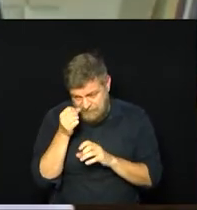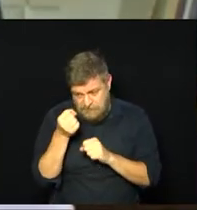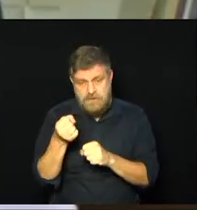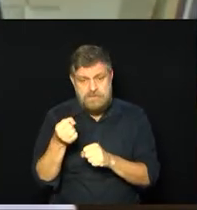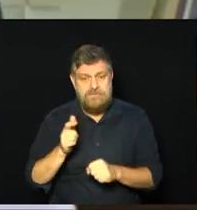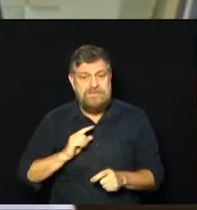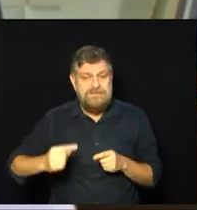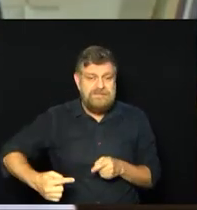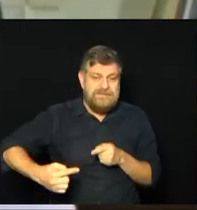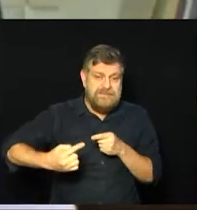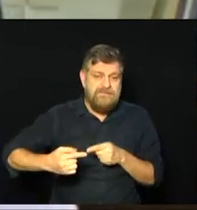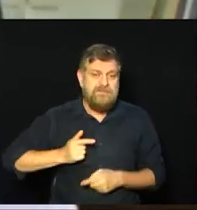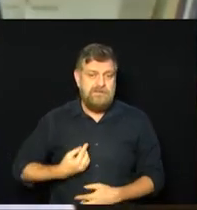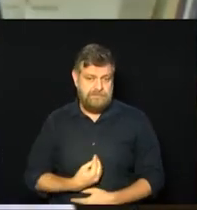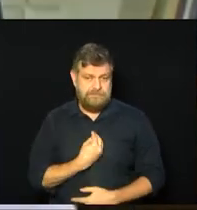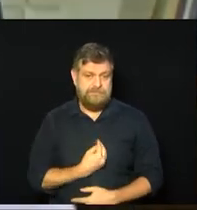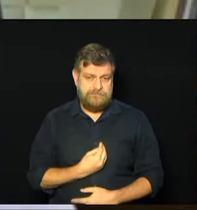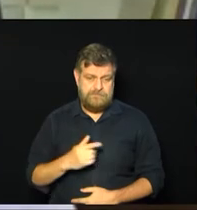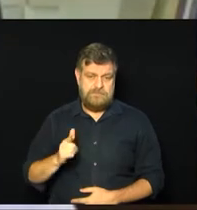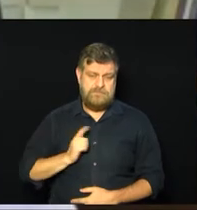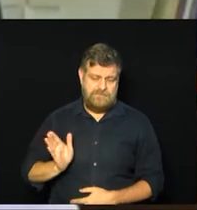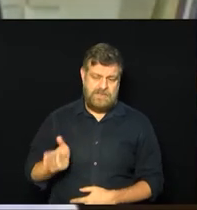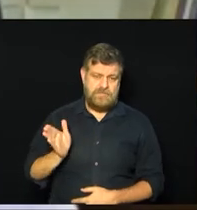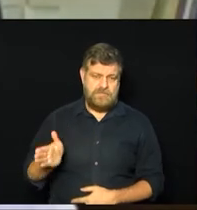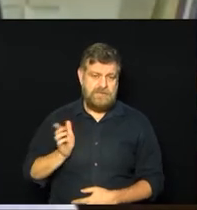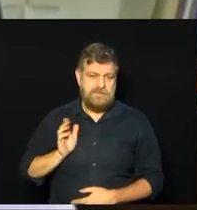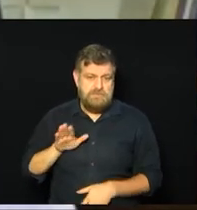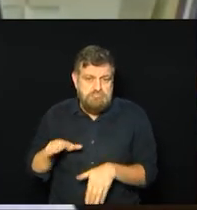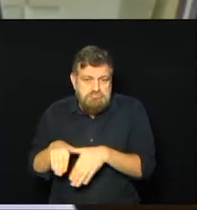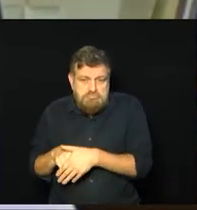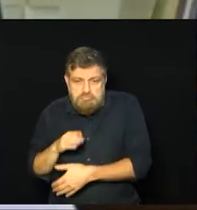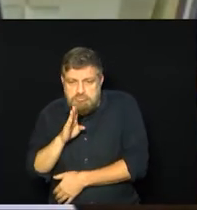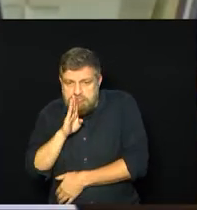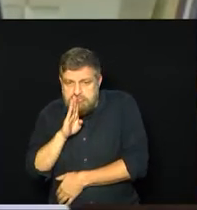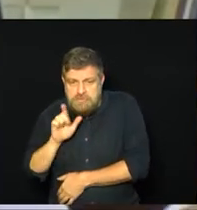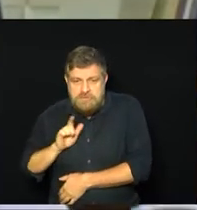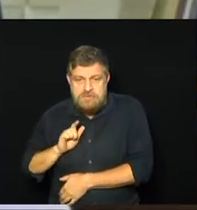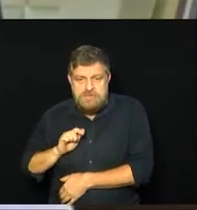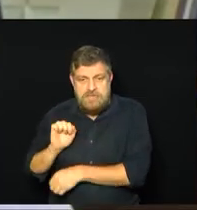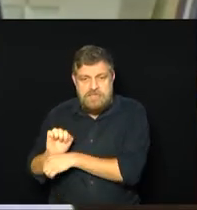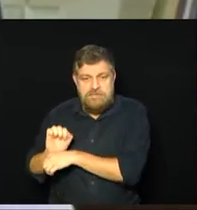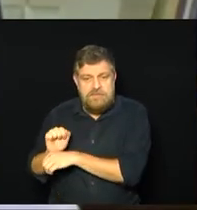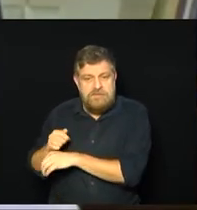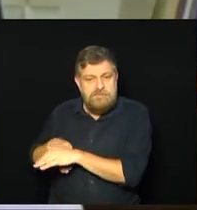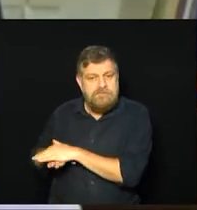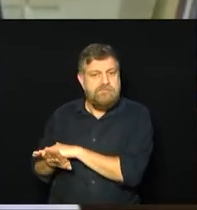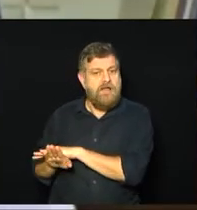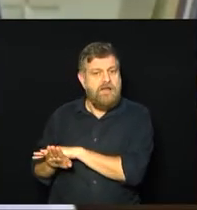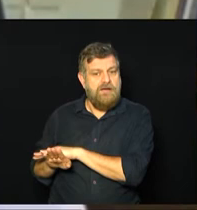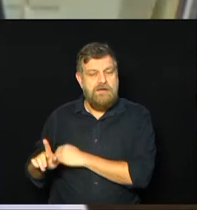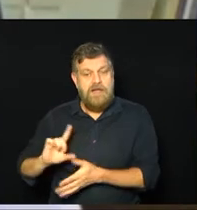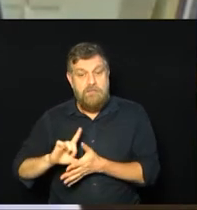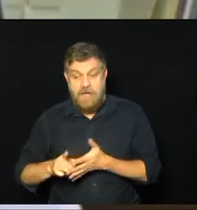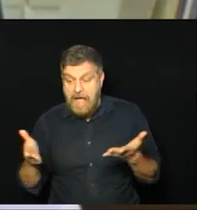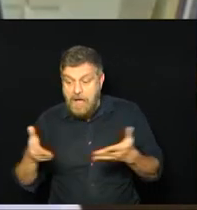os desafios, eles estavam aí, né? Só estavam um pouquinho adormecidos e, às vezes, varridos para debaixo do tapete. Sim. E agora os